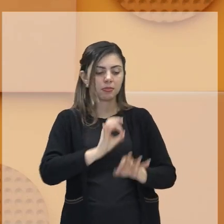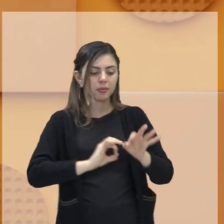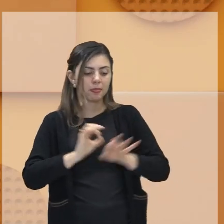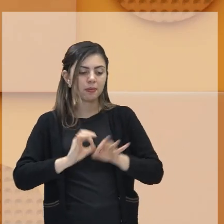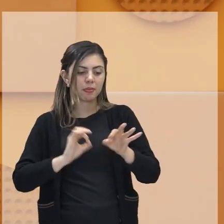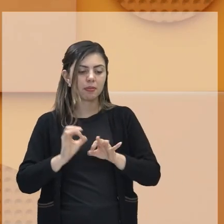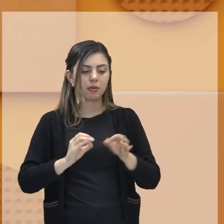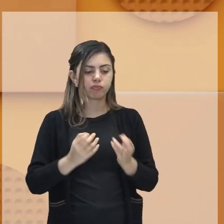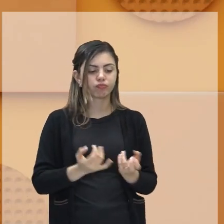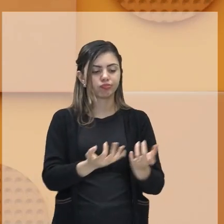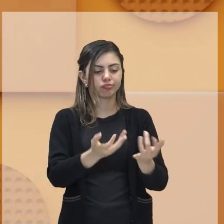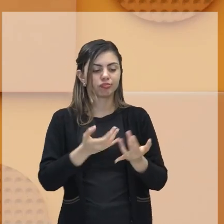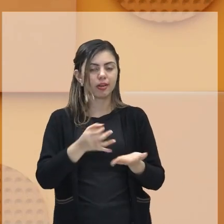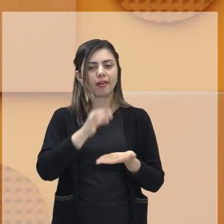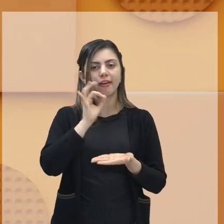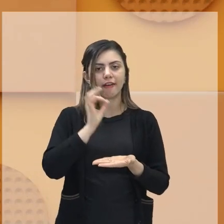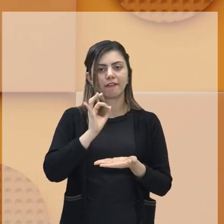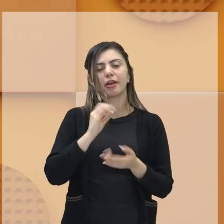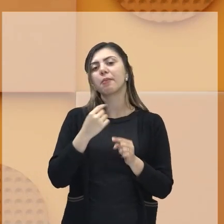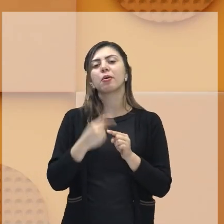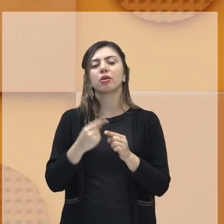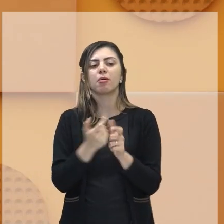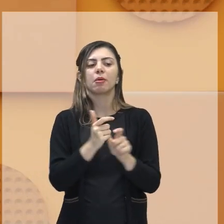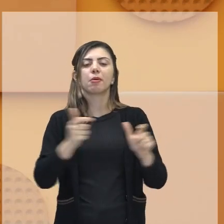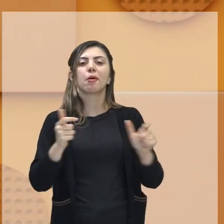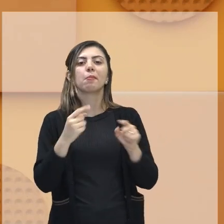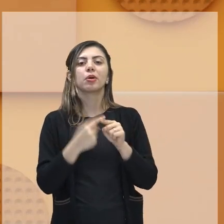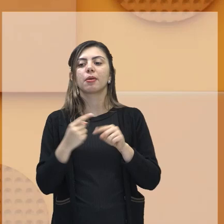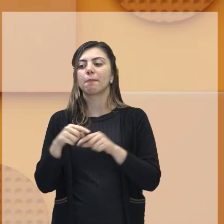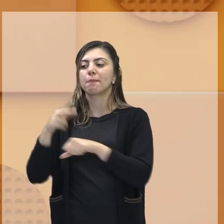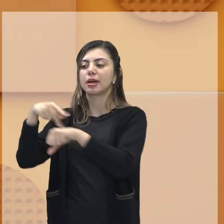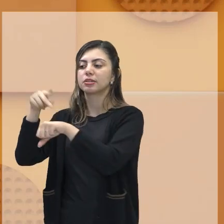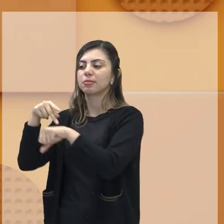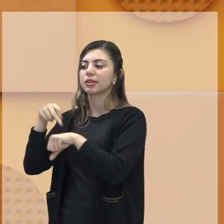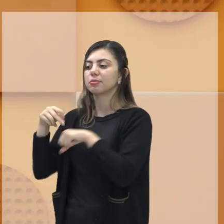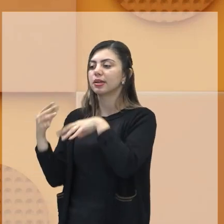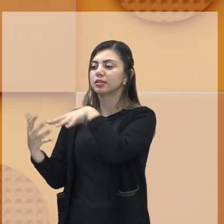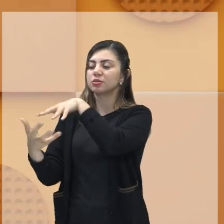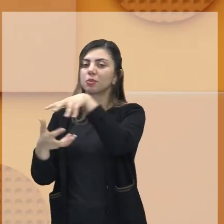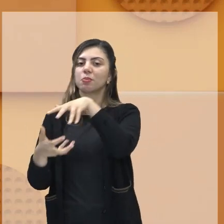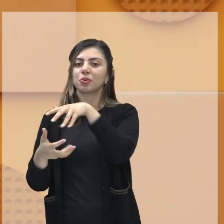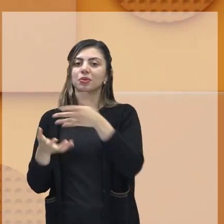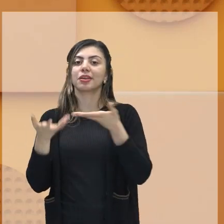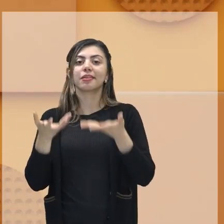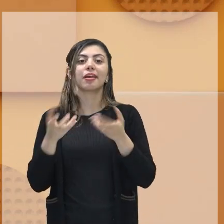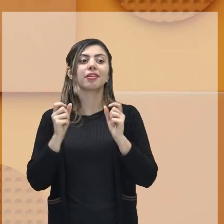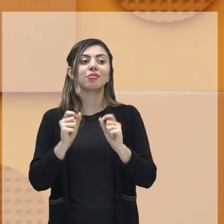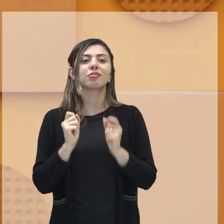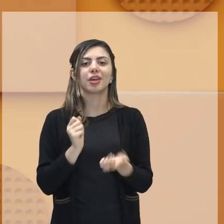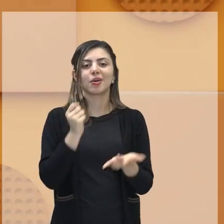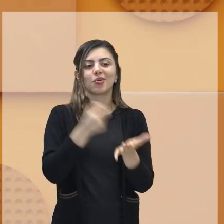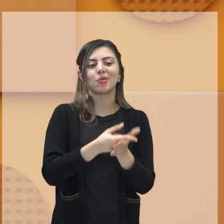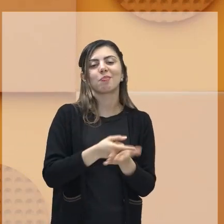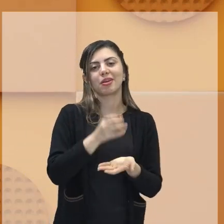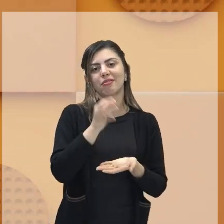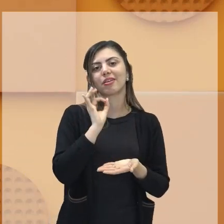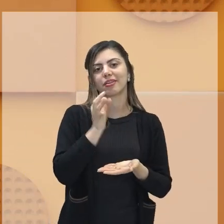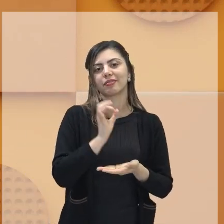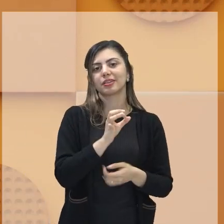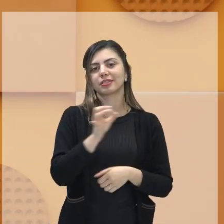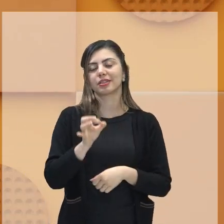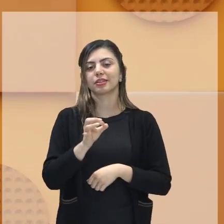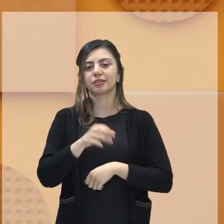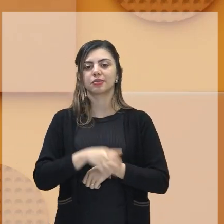crescer, uma vez que vários países do mundo estavam mudando seus hábitos e adquirindo, dentro dessas mudanças, o hábito